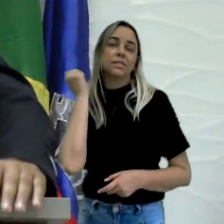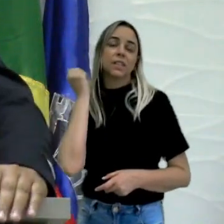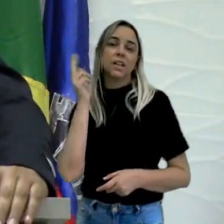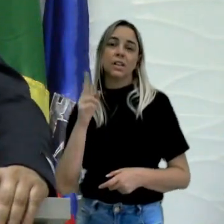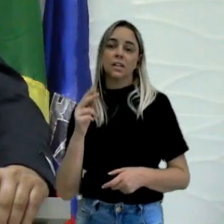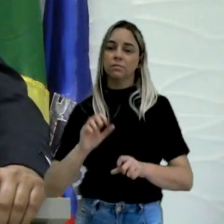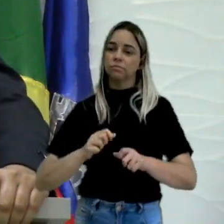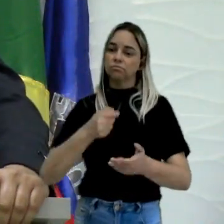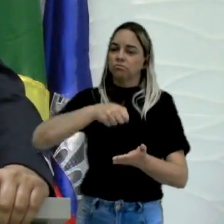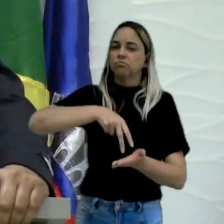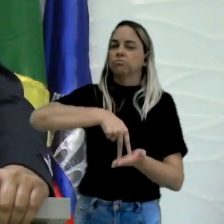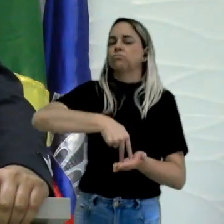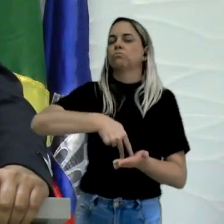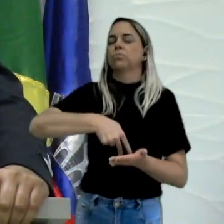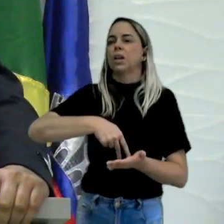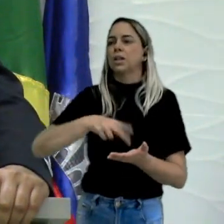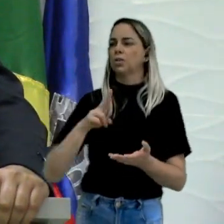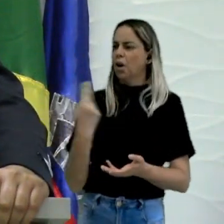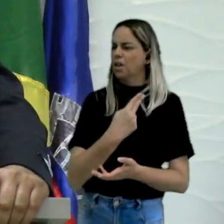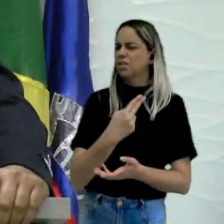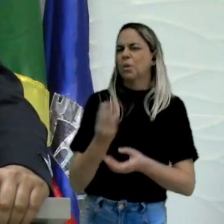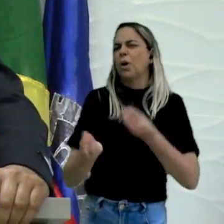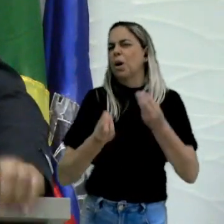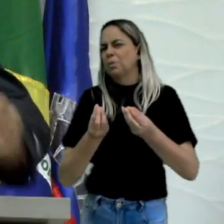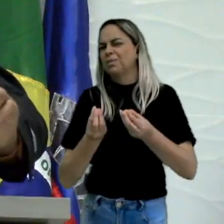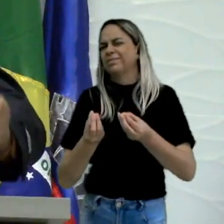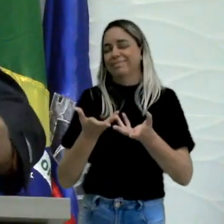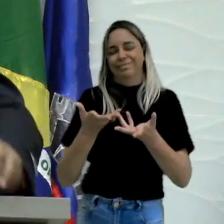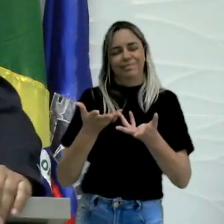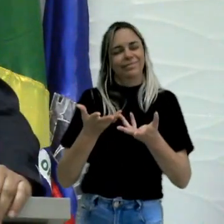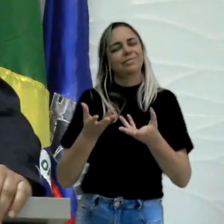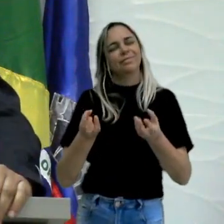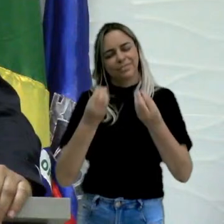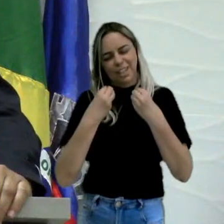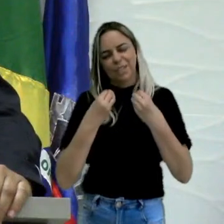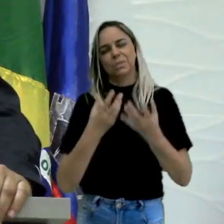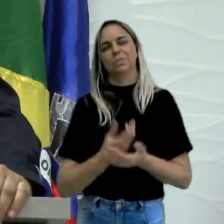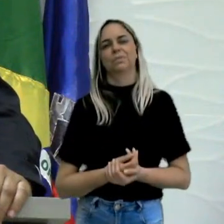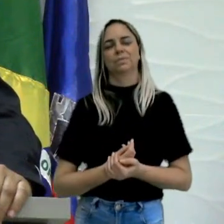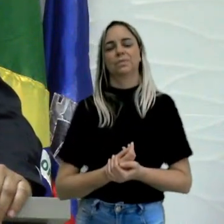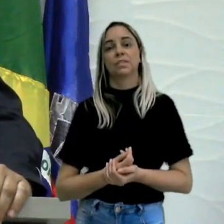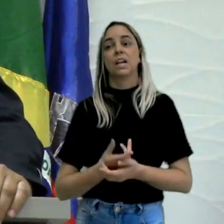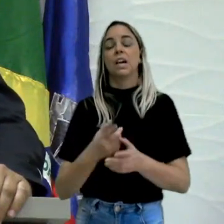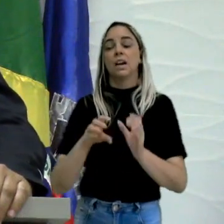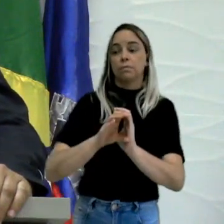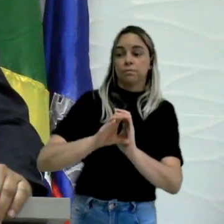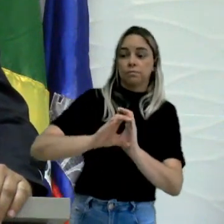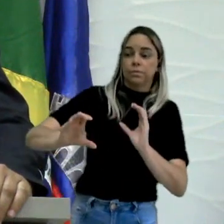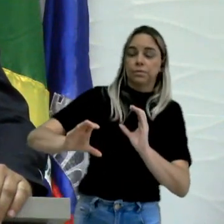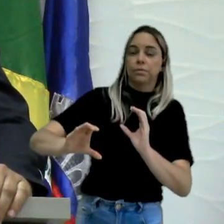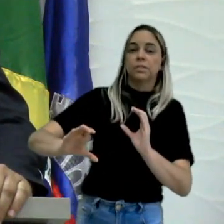nós tínhamos entrado em colapso, fazendo a encanação